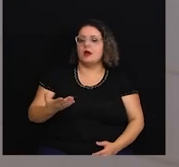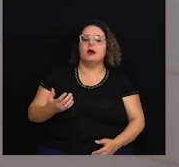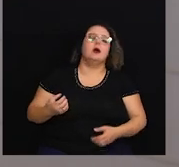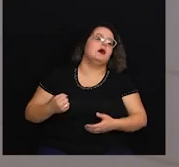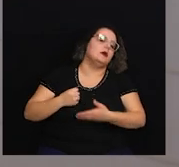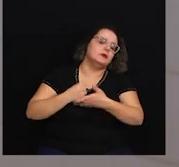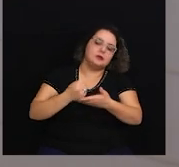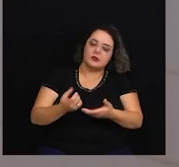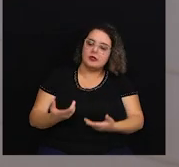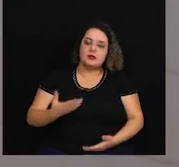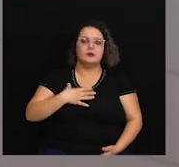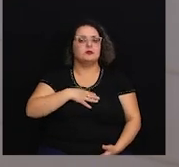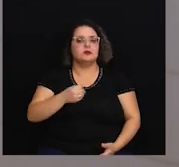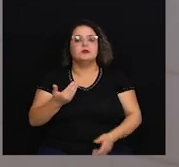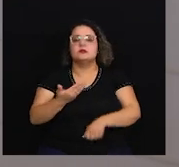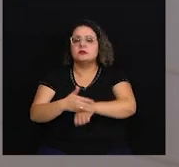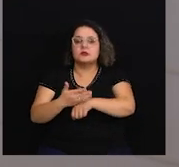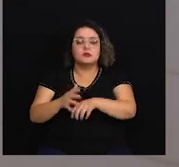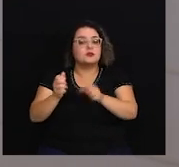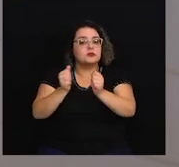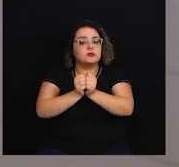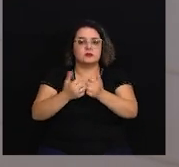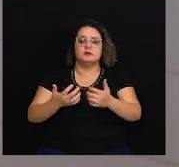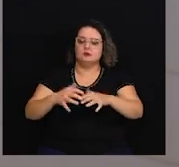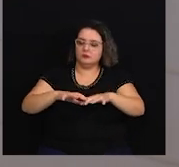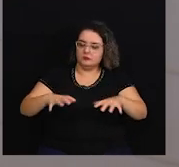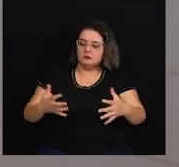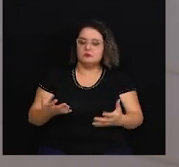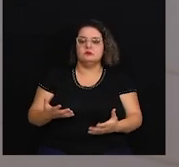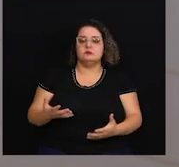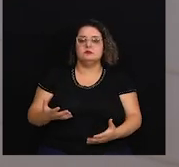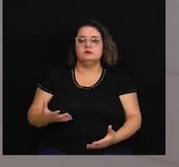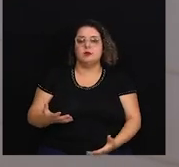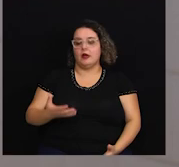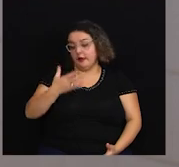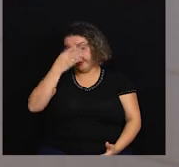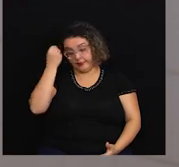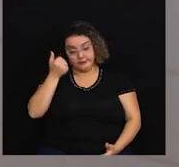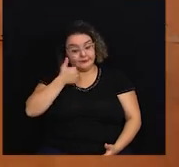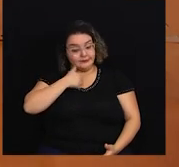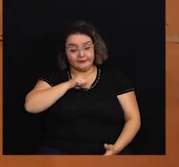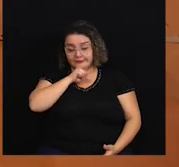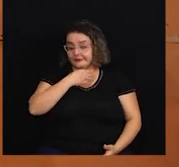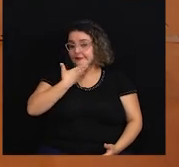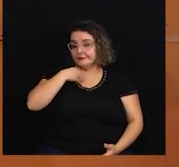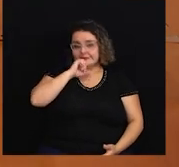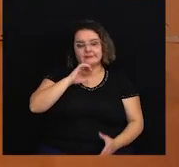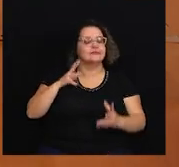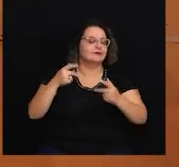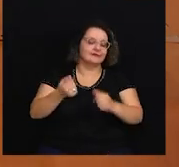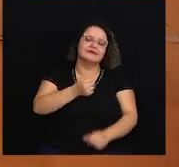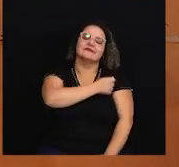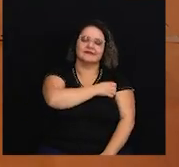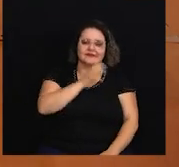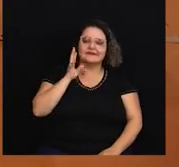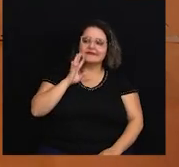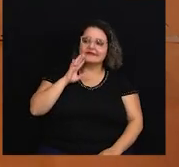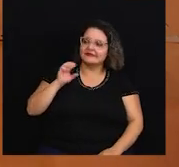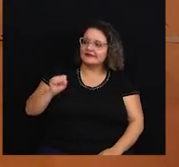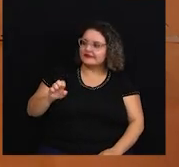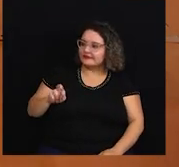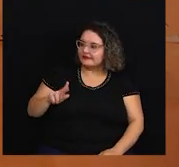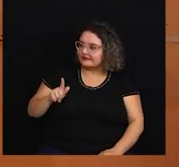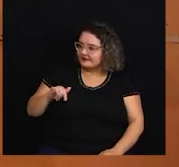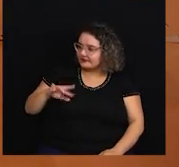filho treinam juntos certo Divino espaço junto aí esquece que é mãe e pai esse valor ser muito legal Serginho